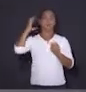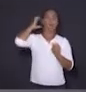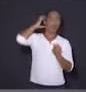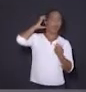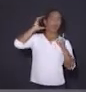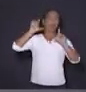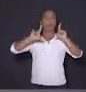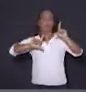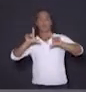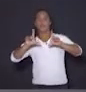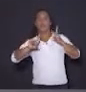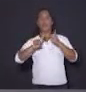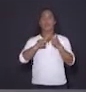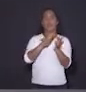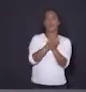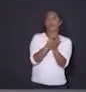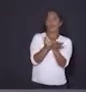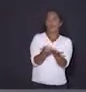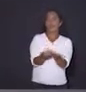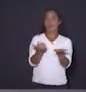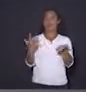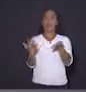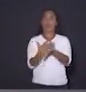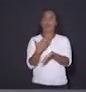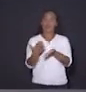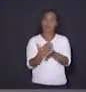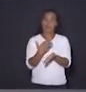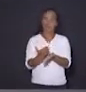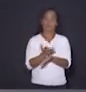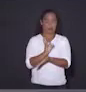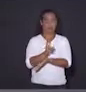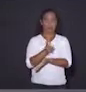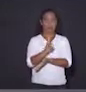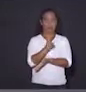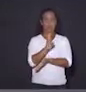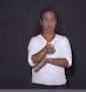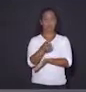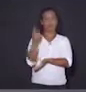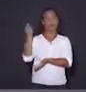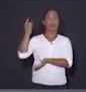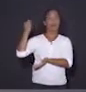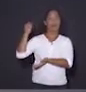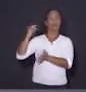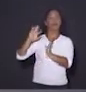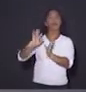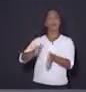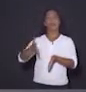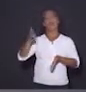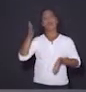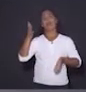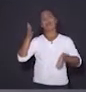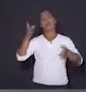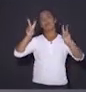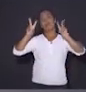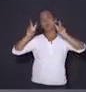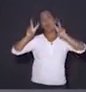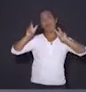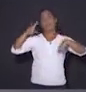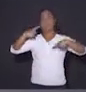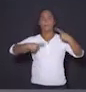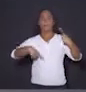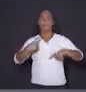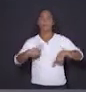televisão jornais e revistas que ainda estão aí e que já trouxeram muitas discussões em relação aos problemas